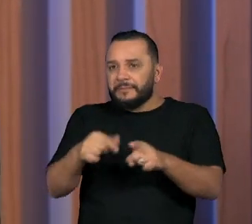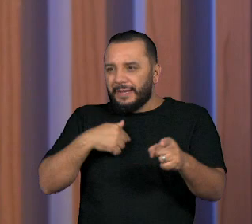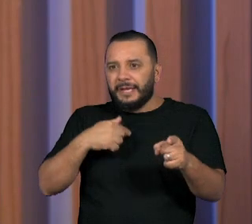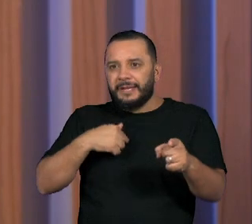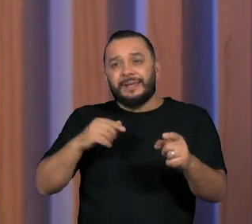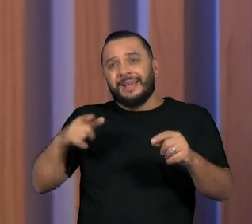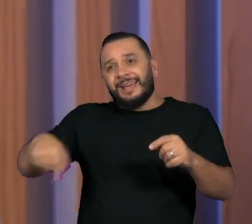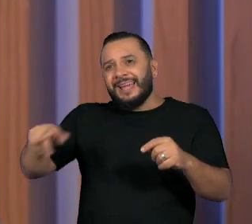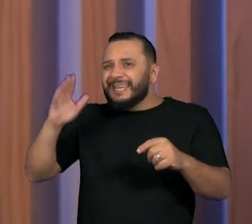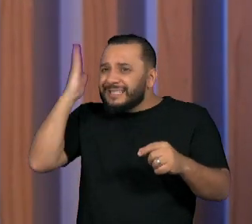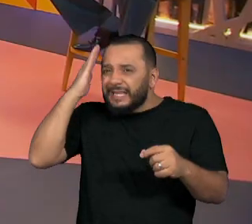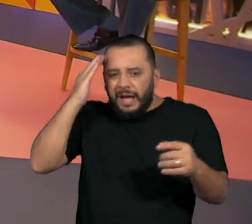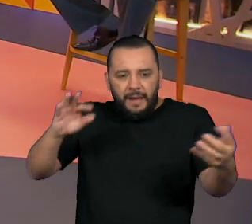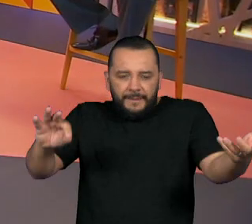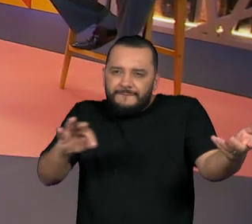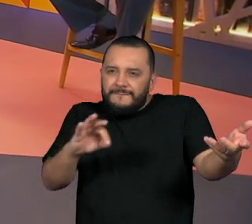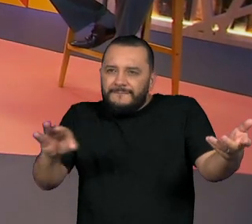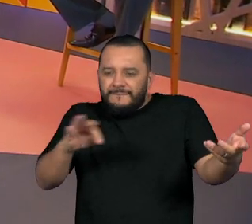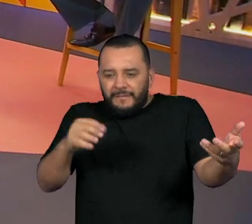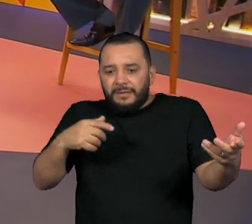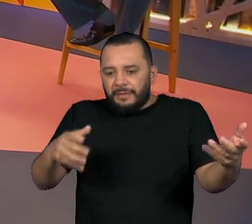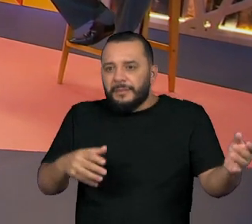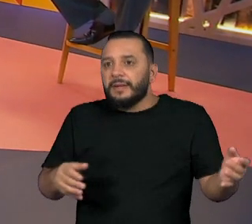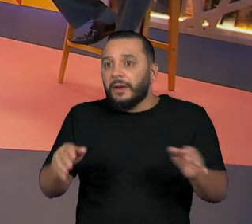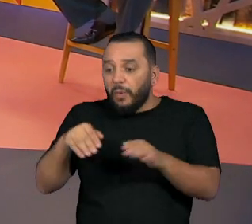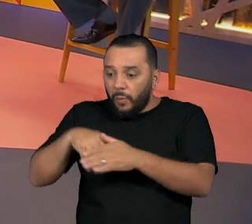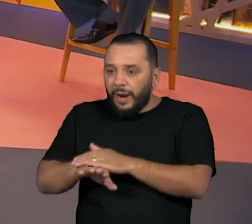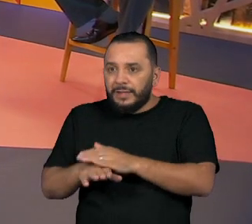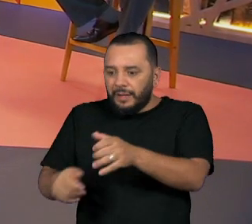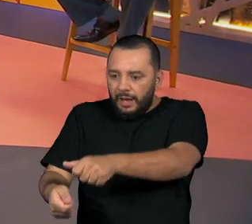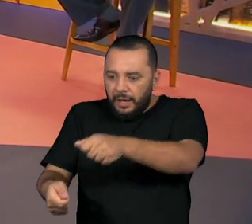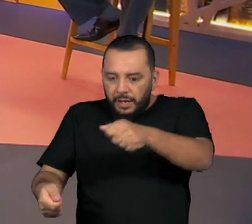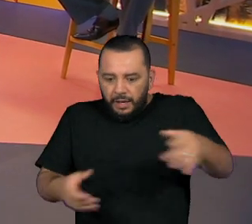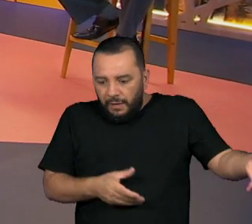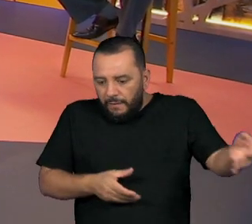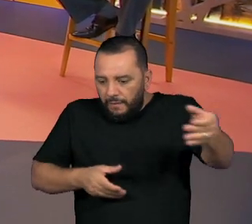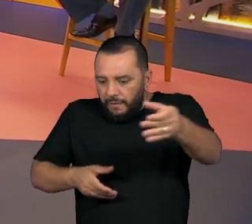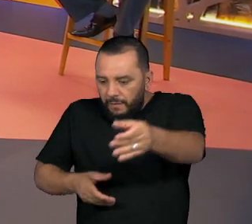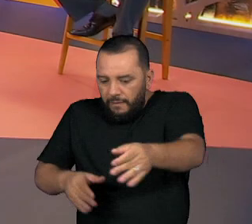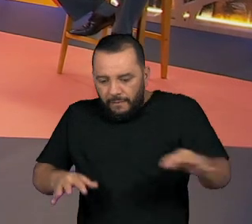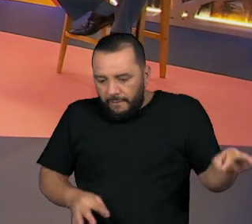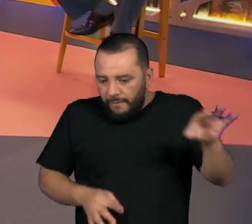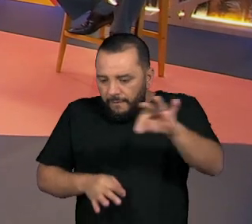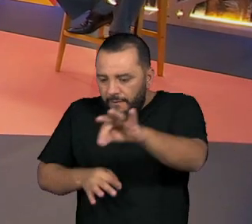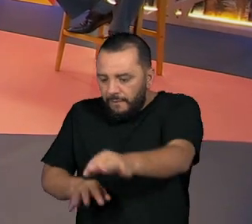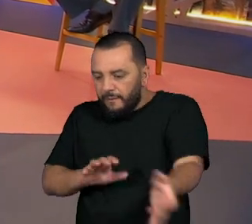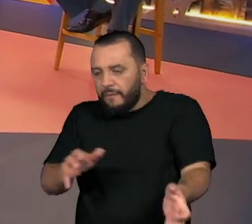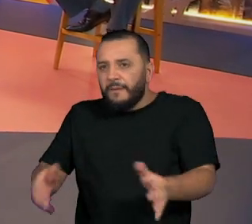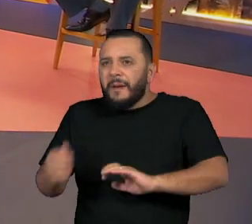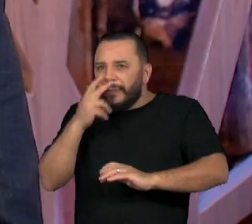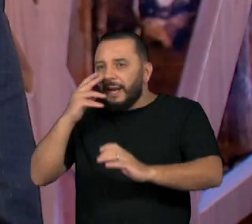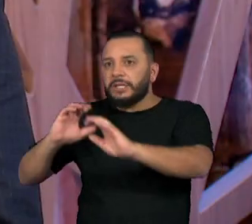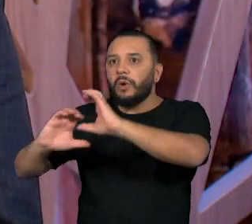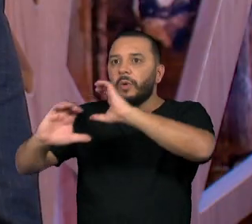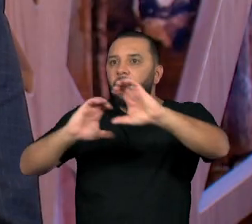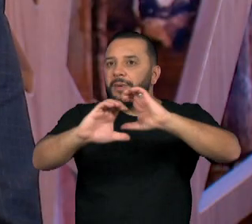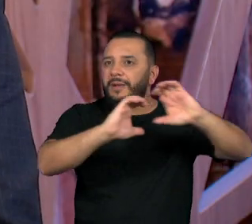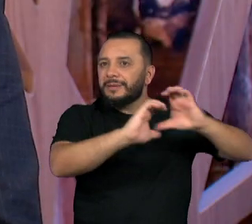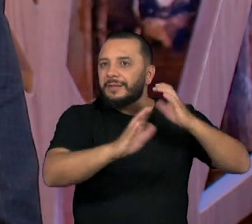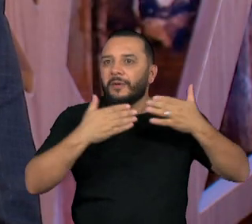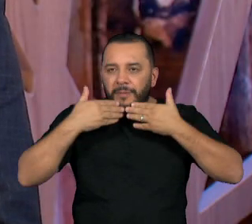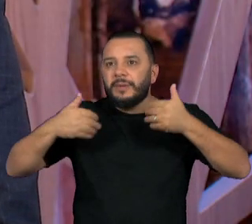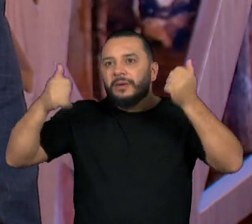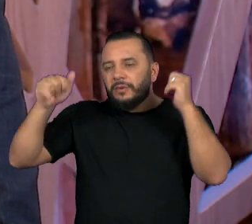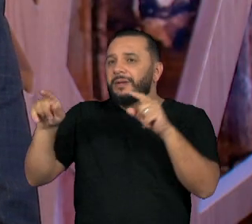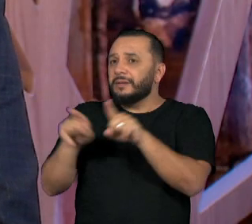tudo bonitinho, sem quebrar, sem destruir, né? Até o fato da comunicação verbal, do respeito com o professor, né? E os